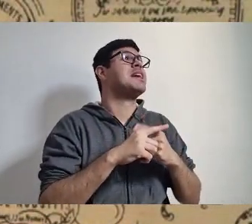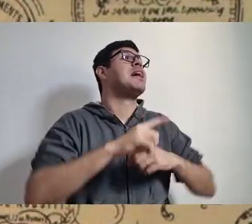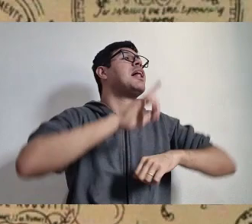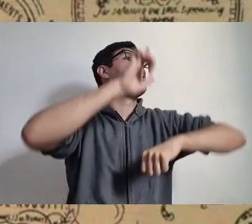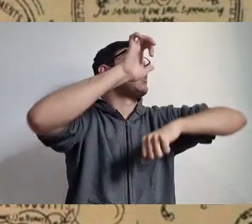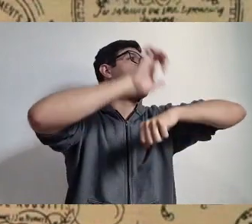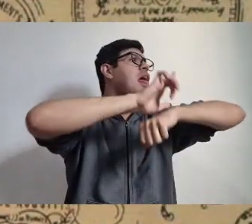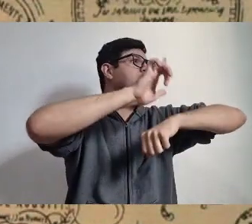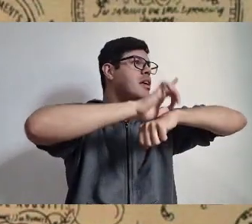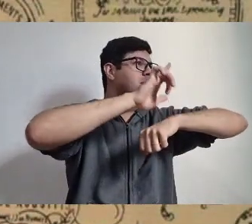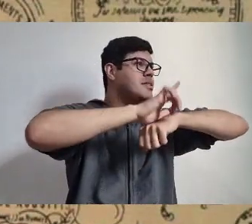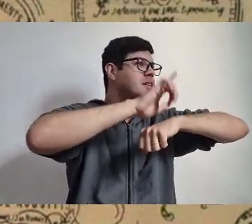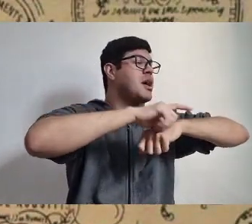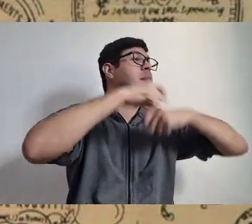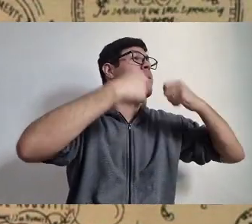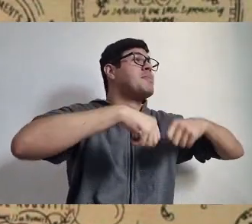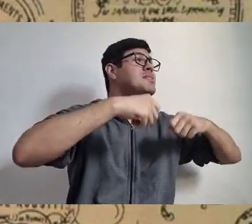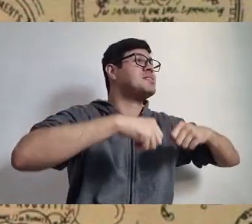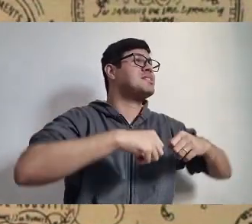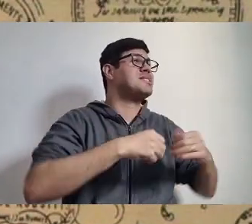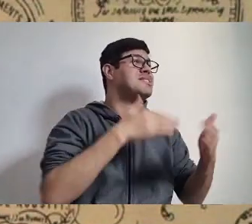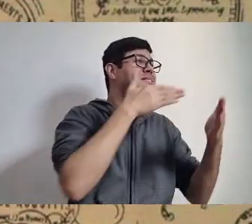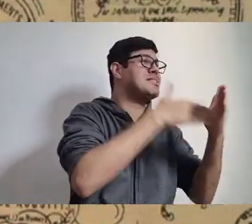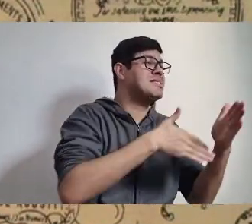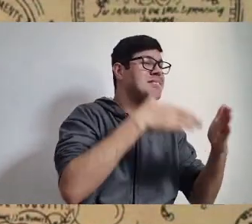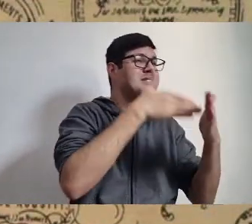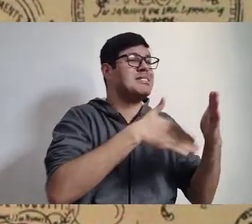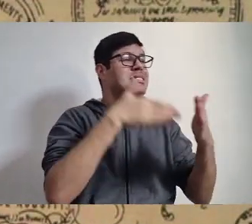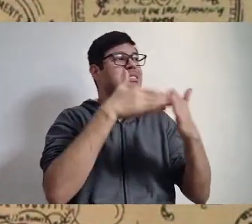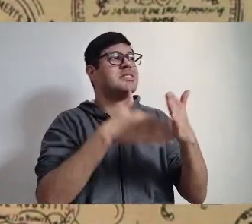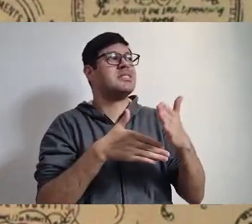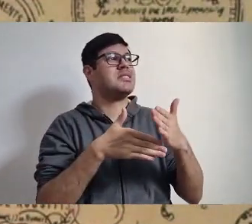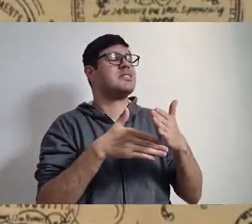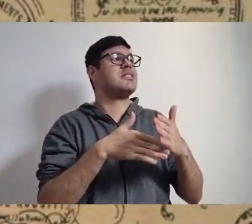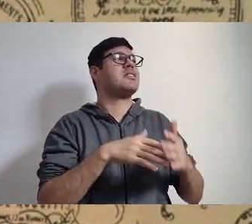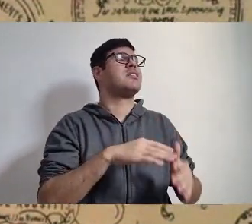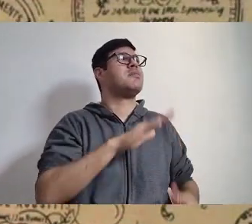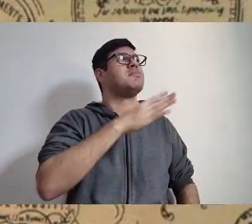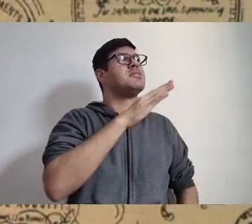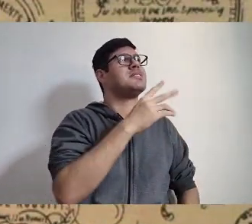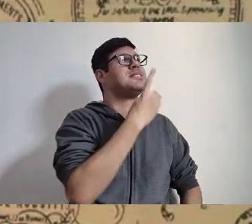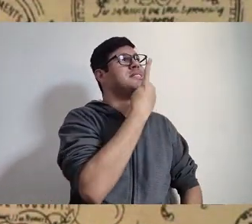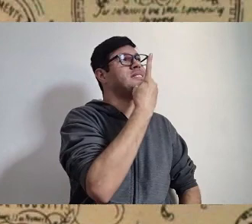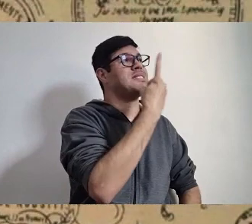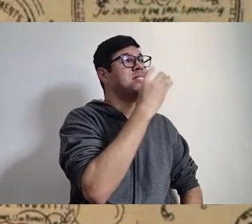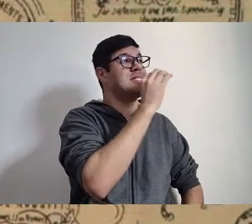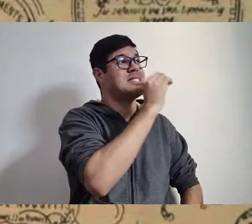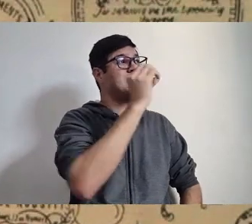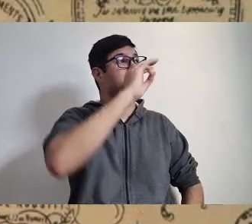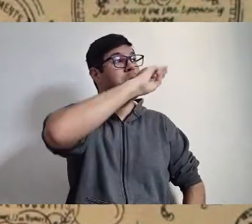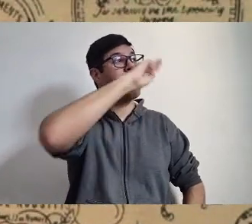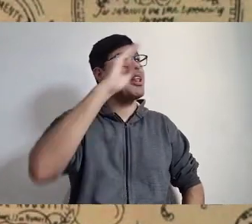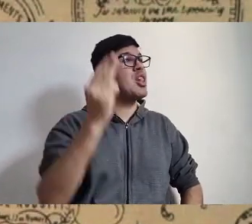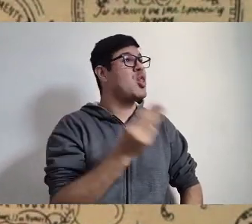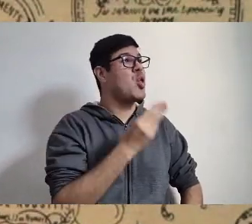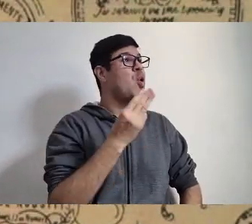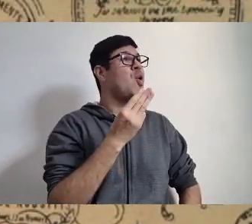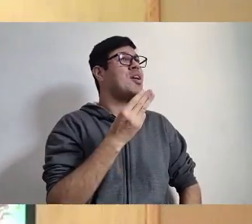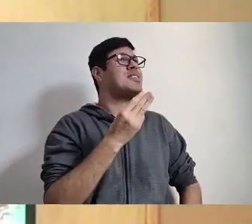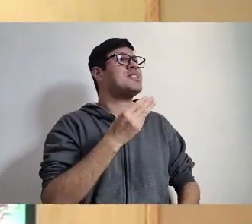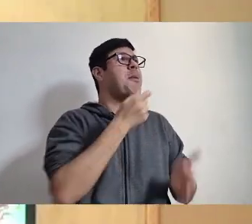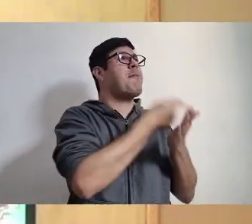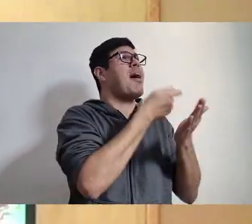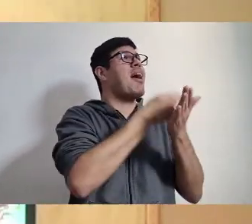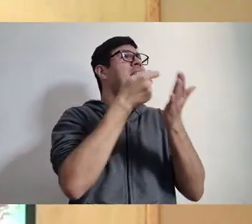tem muita entrave, né, em relação a recursos. São mais de quase 100 milhões de dívidas. Então, Gil, mas a que prefeitura veio...